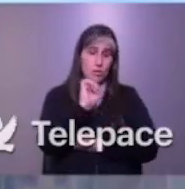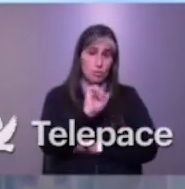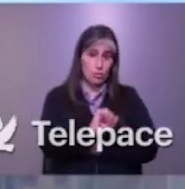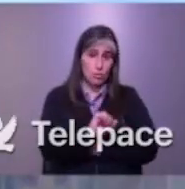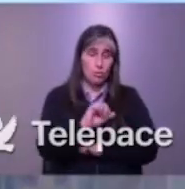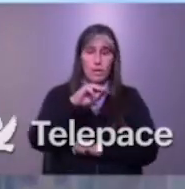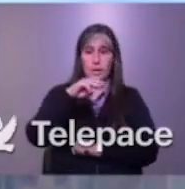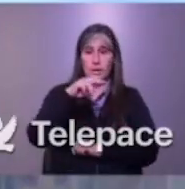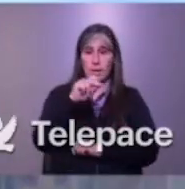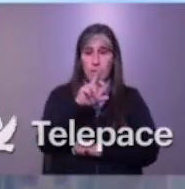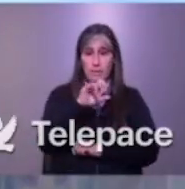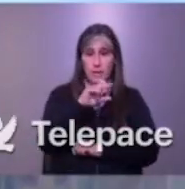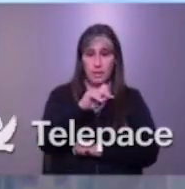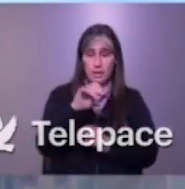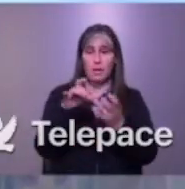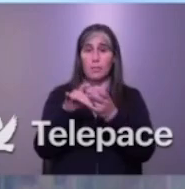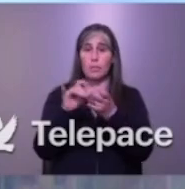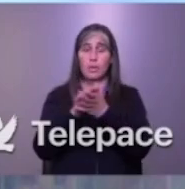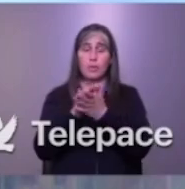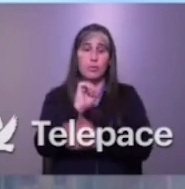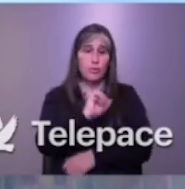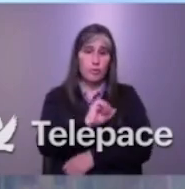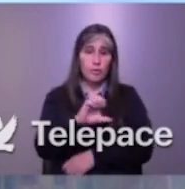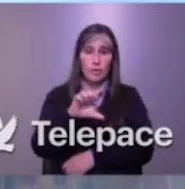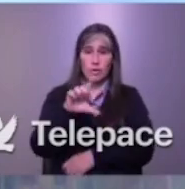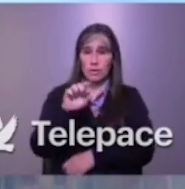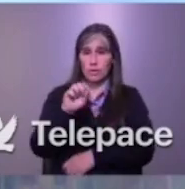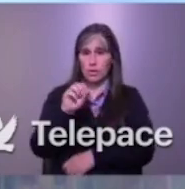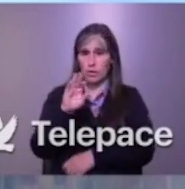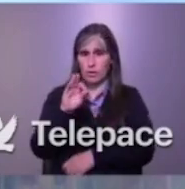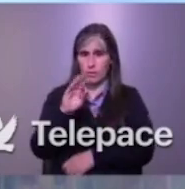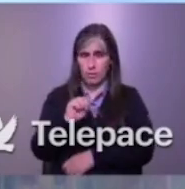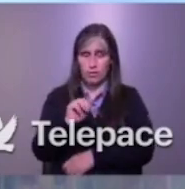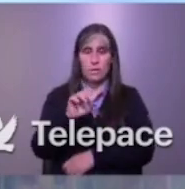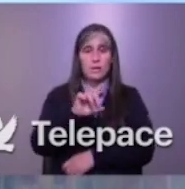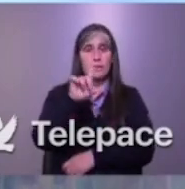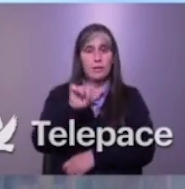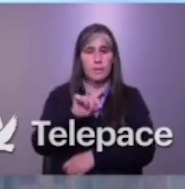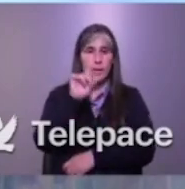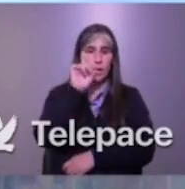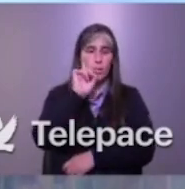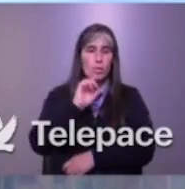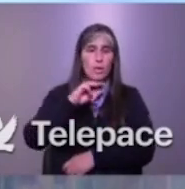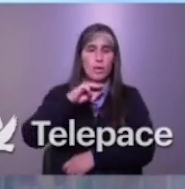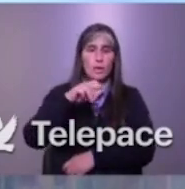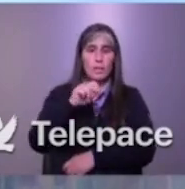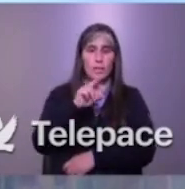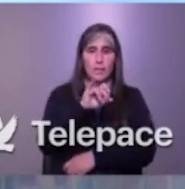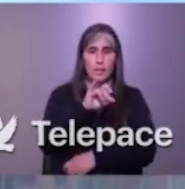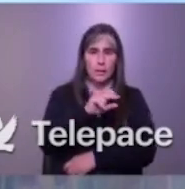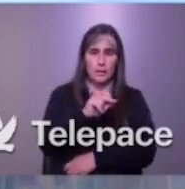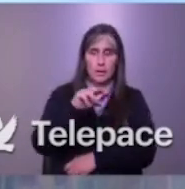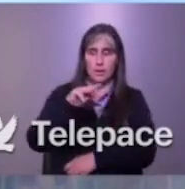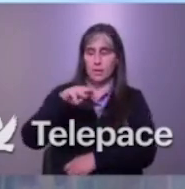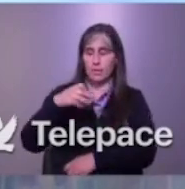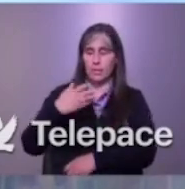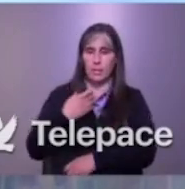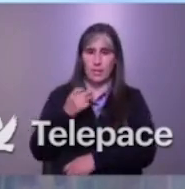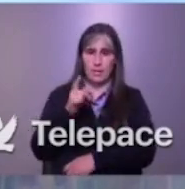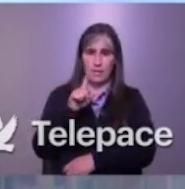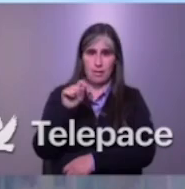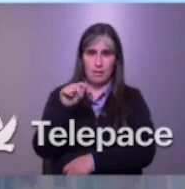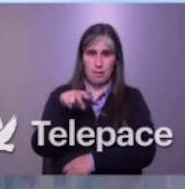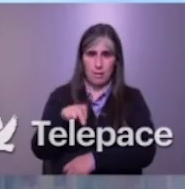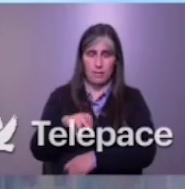María la de Cleofás y María la Magdalena. Jesús, al ver a su